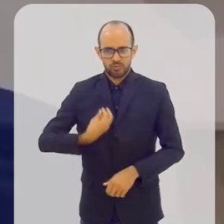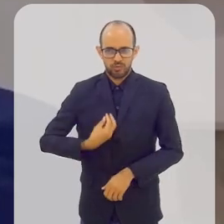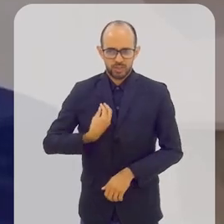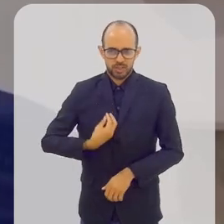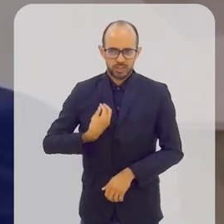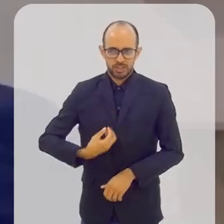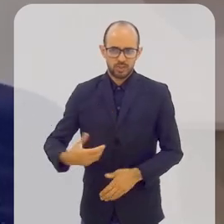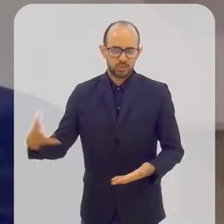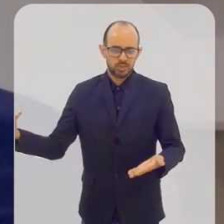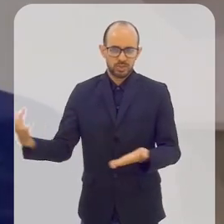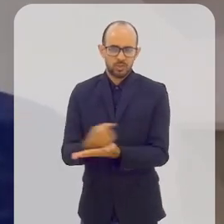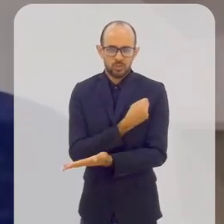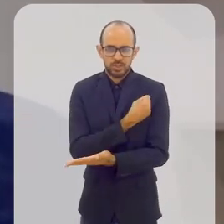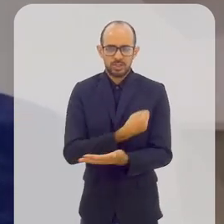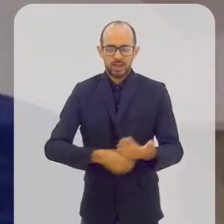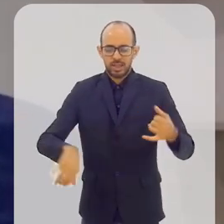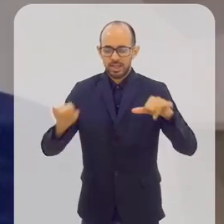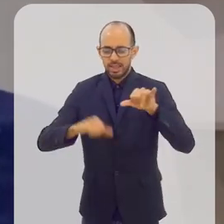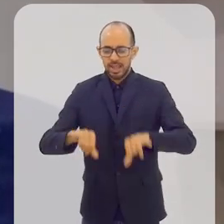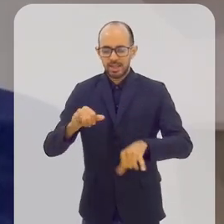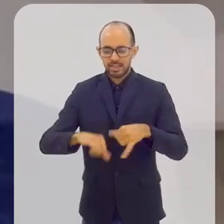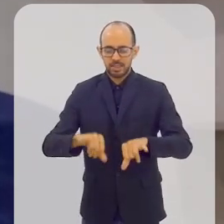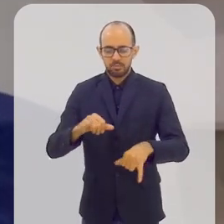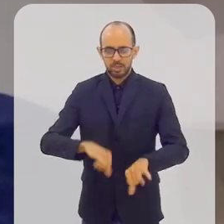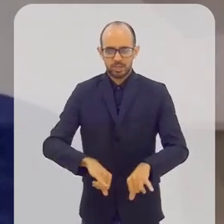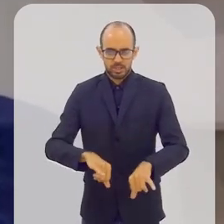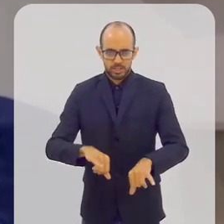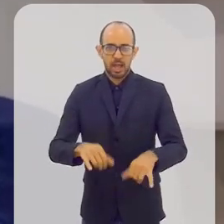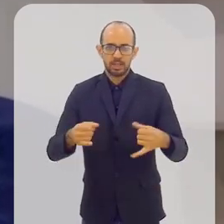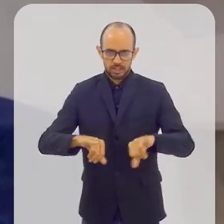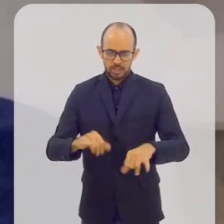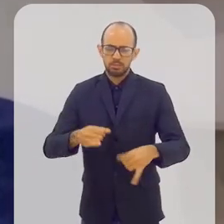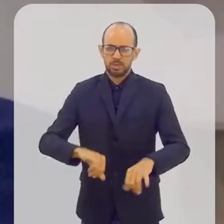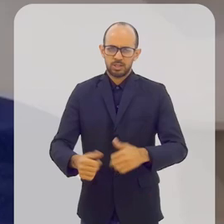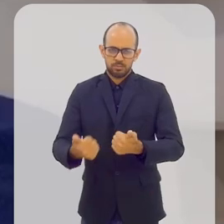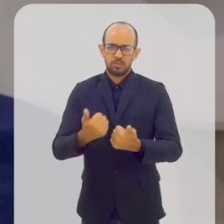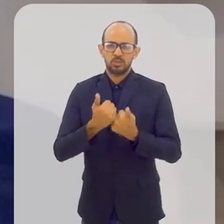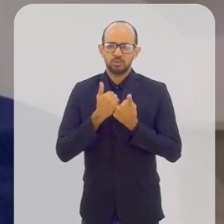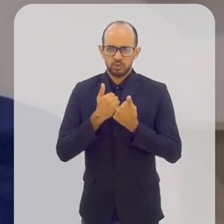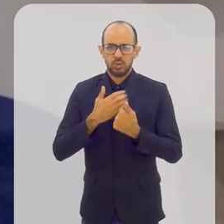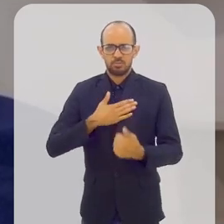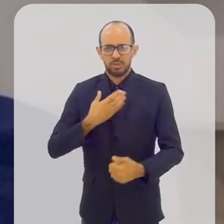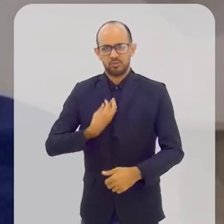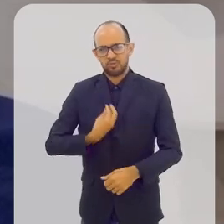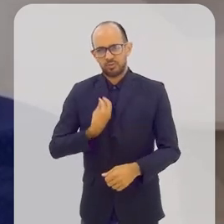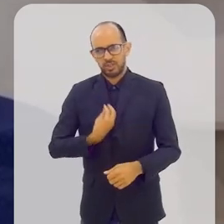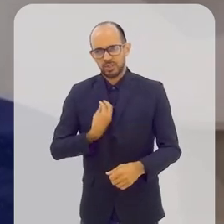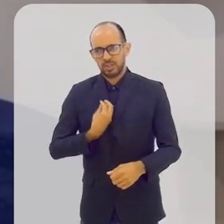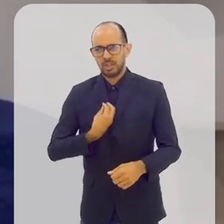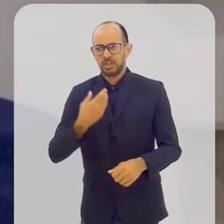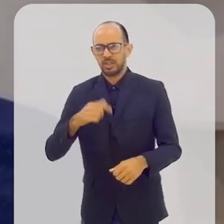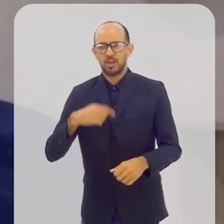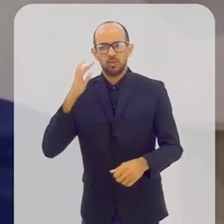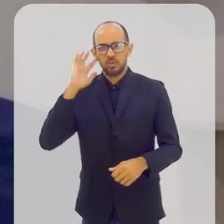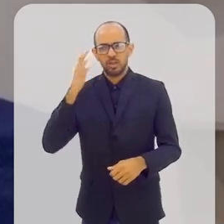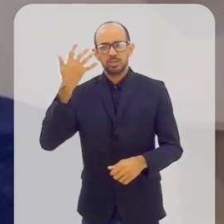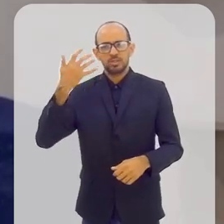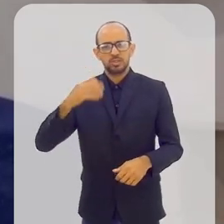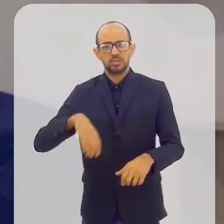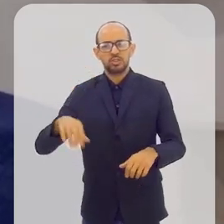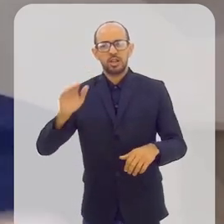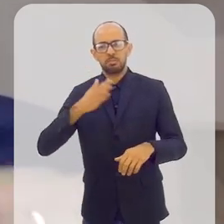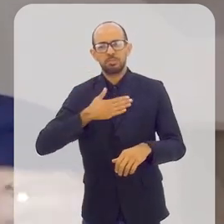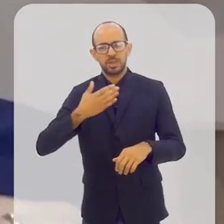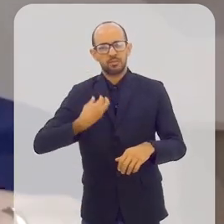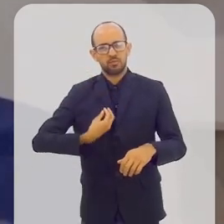sequestrei esse poder da química e eu comecei a decidir os caminhos da minha vida e eu decidi fazer algo